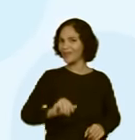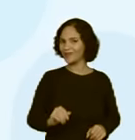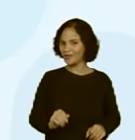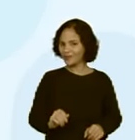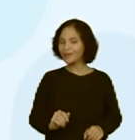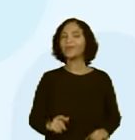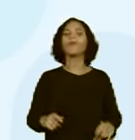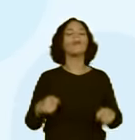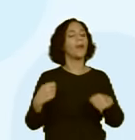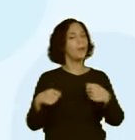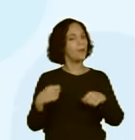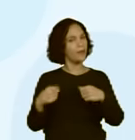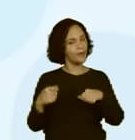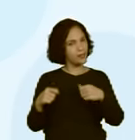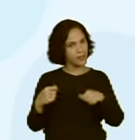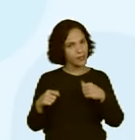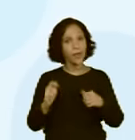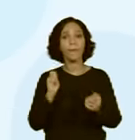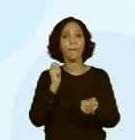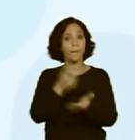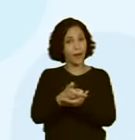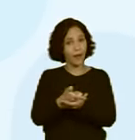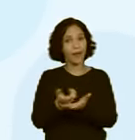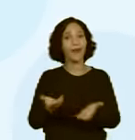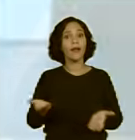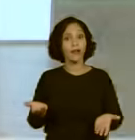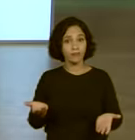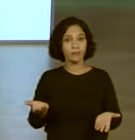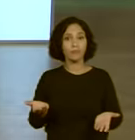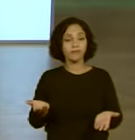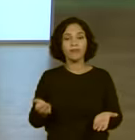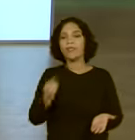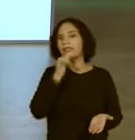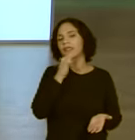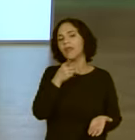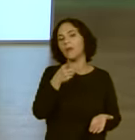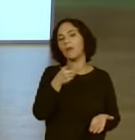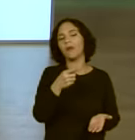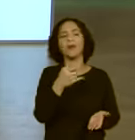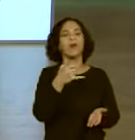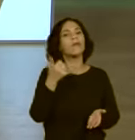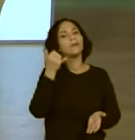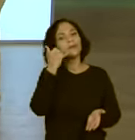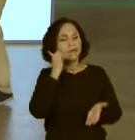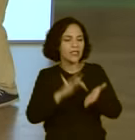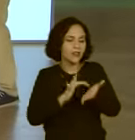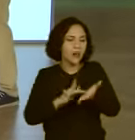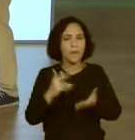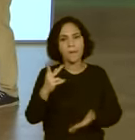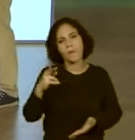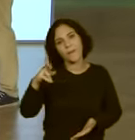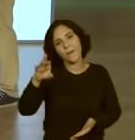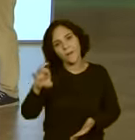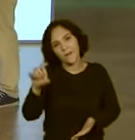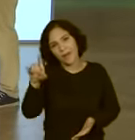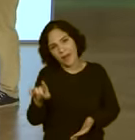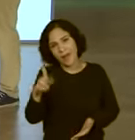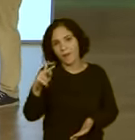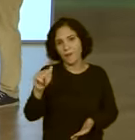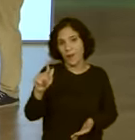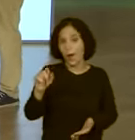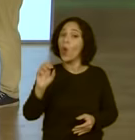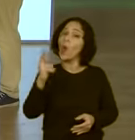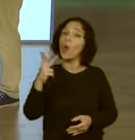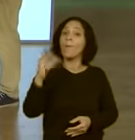Não. Precisa de pagar, né? Sim. Ou o pré-pago ou o pós-pago, de alguma forma vai sair